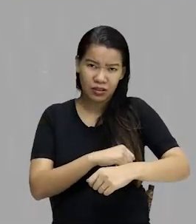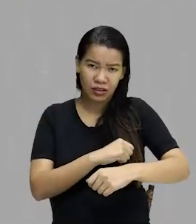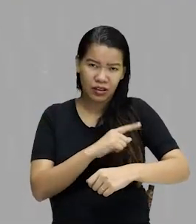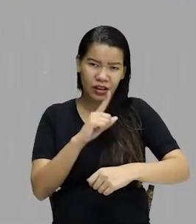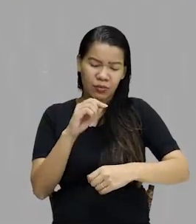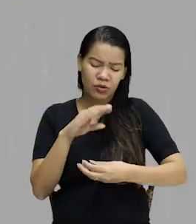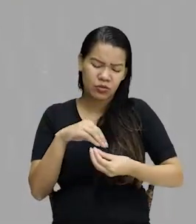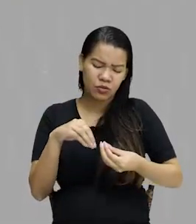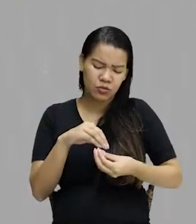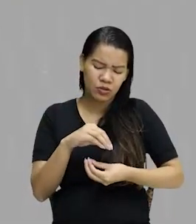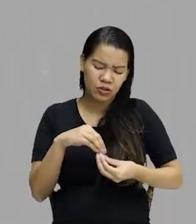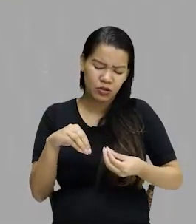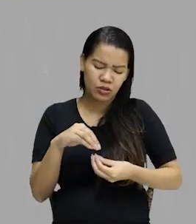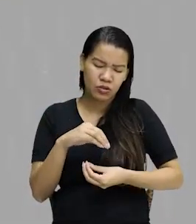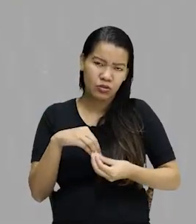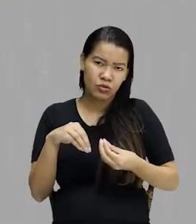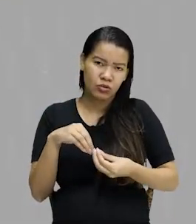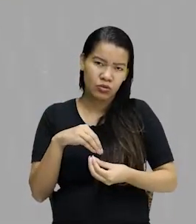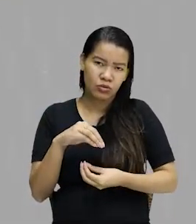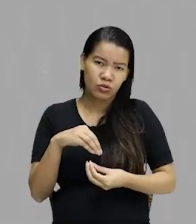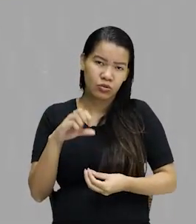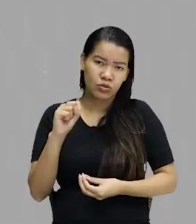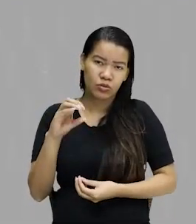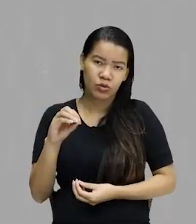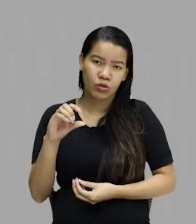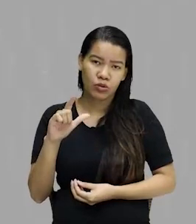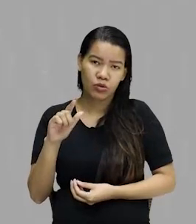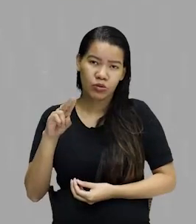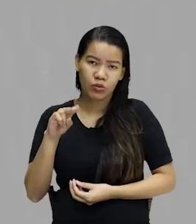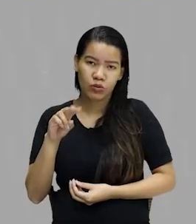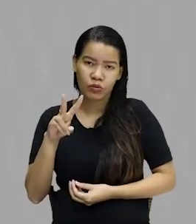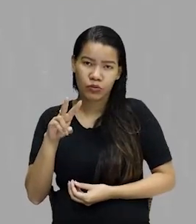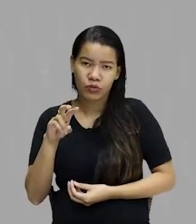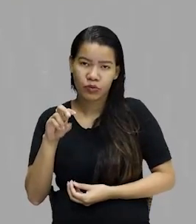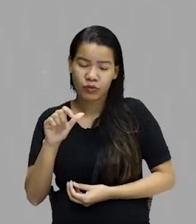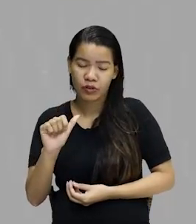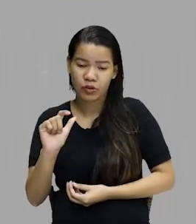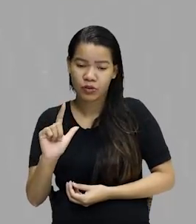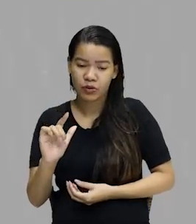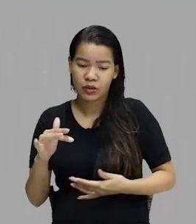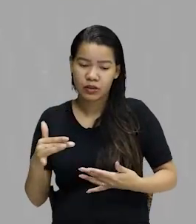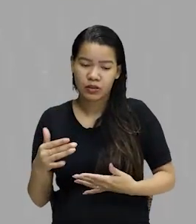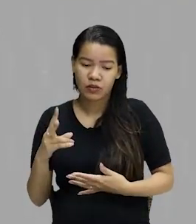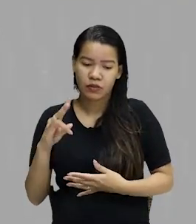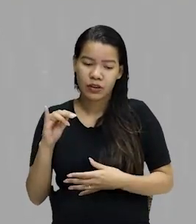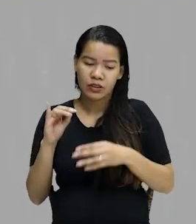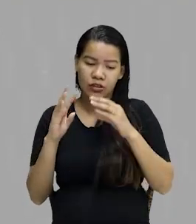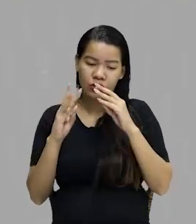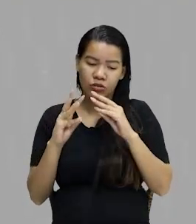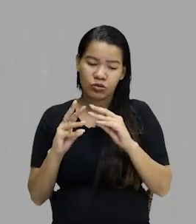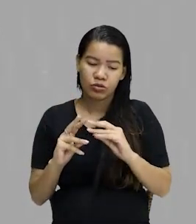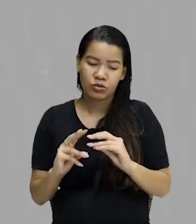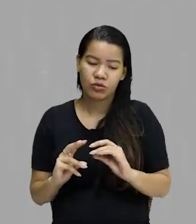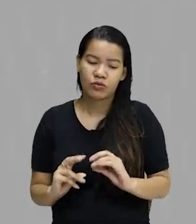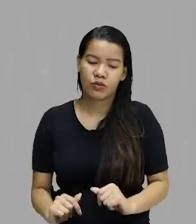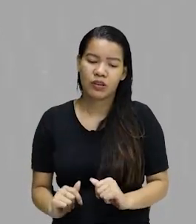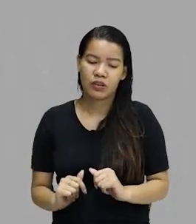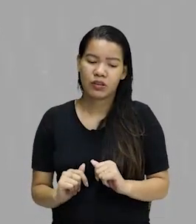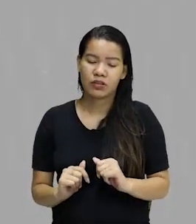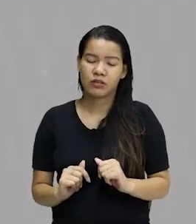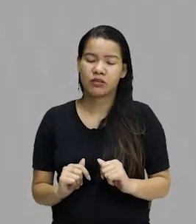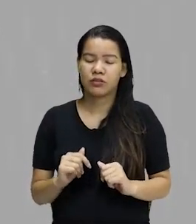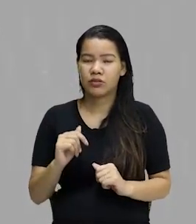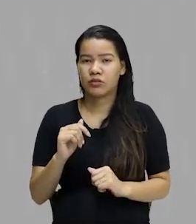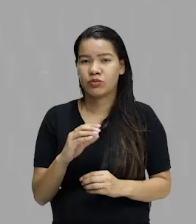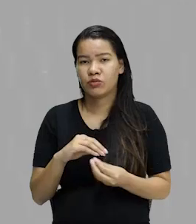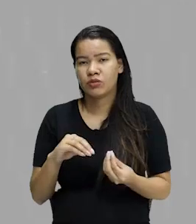muito solúvel, certo? Então, o NaCl vai se dissolver na solução. Quem vai